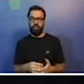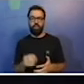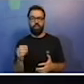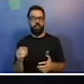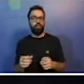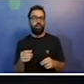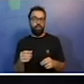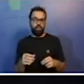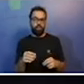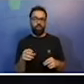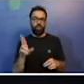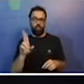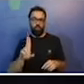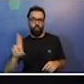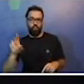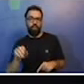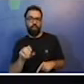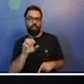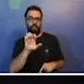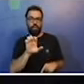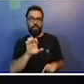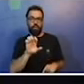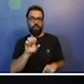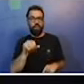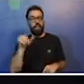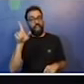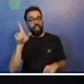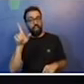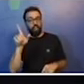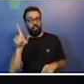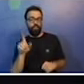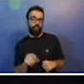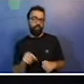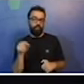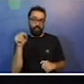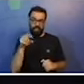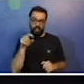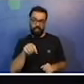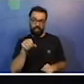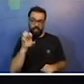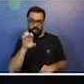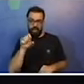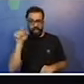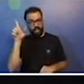O é o meu verbo ser. Está